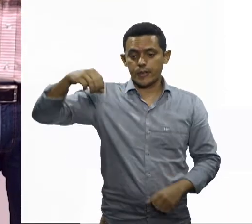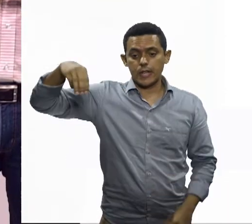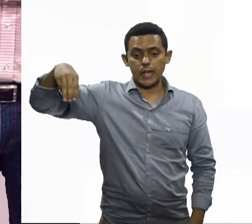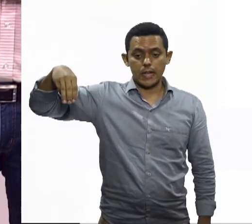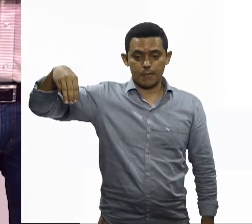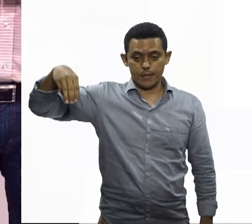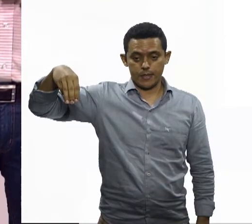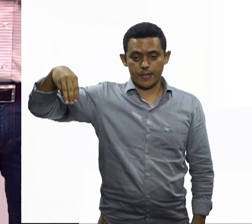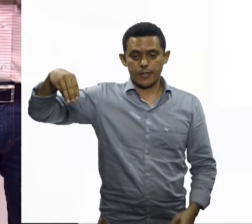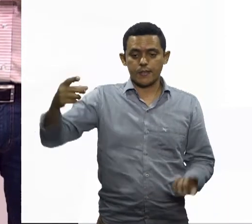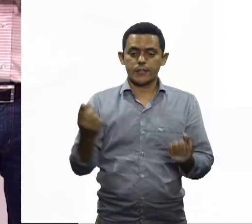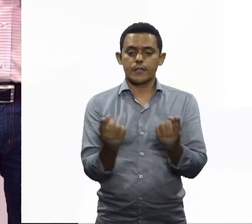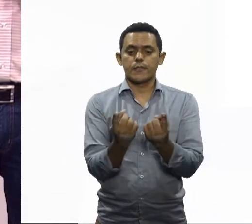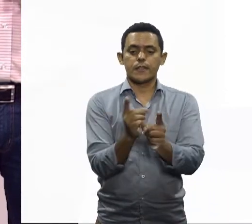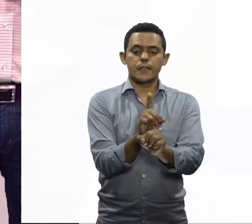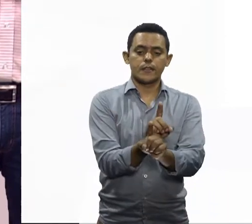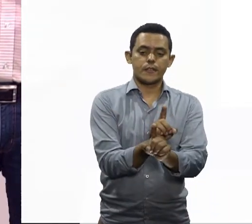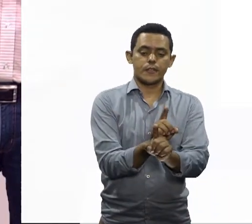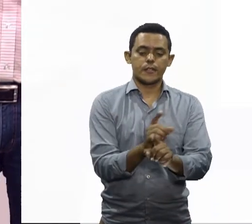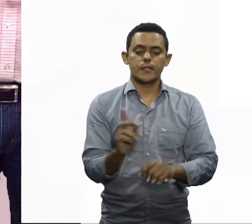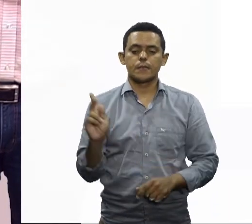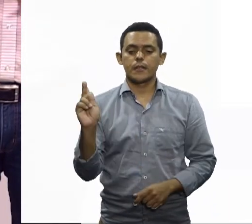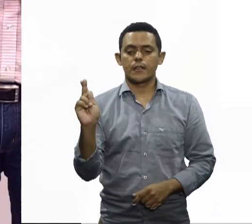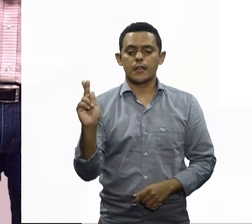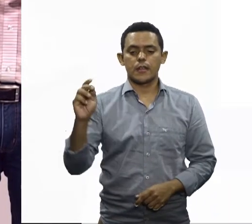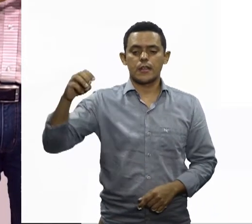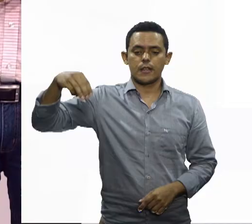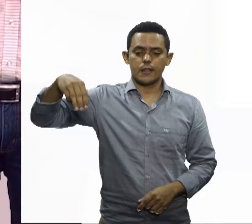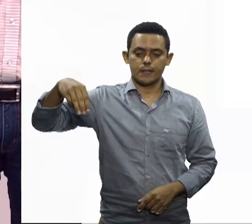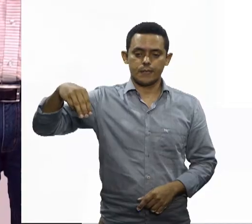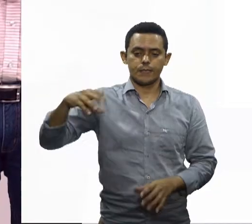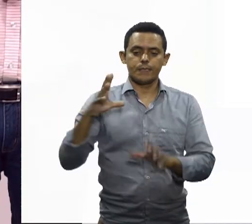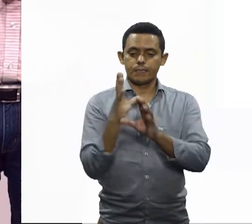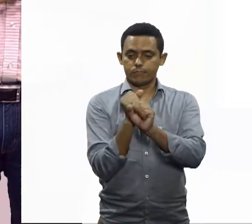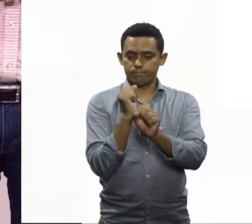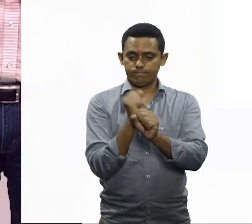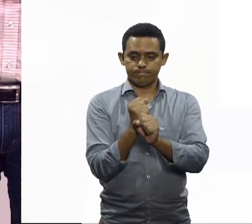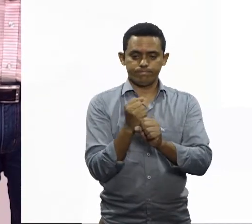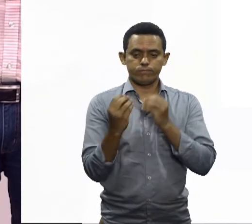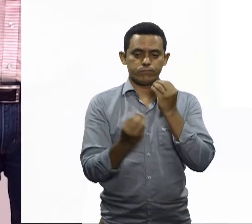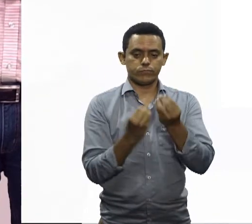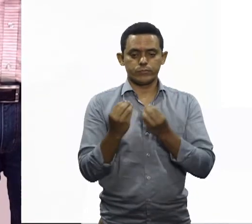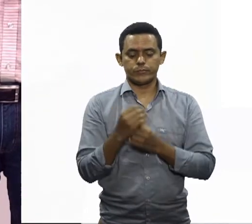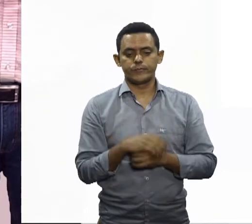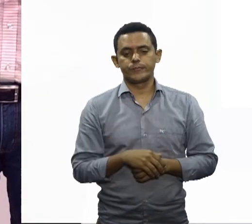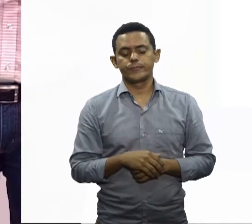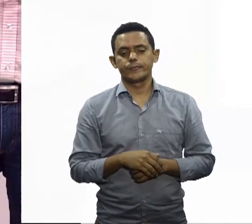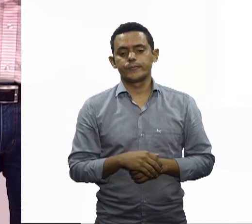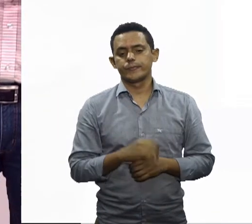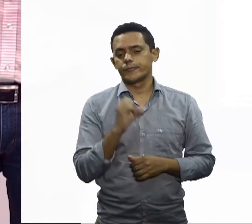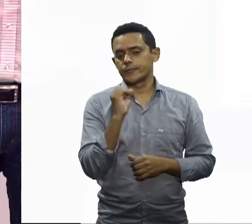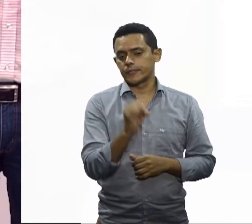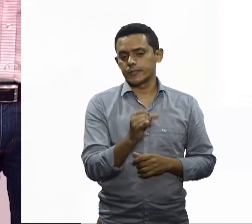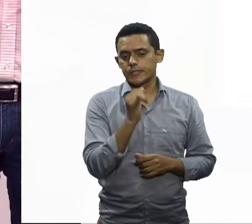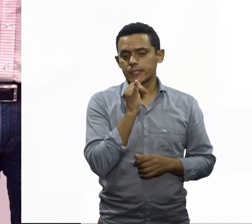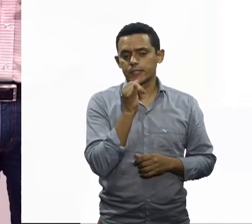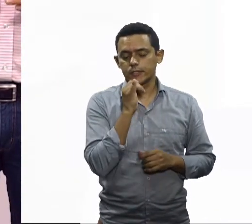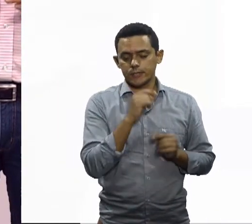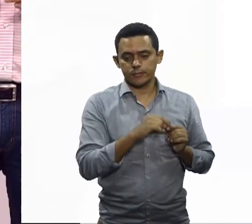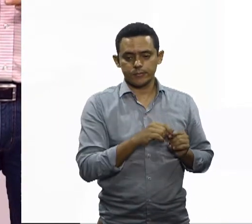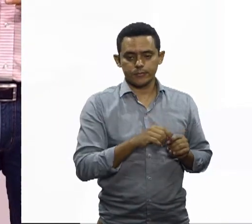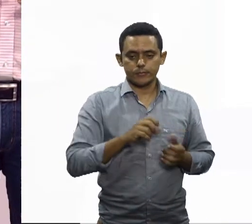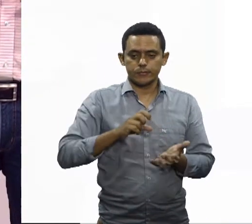essa medida em quilômetro, mas para isso nós vamos fazer uns outros cálculos aí. B, se cada passo da menina mede